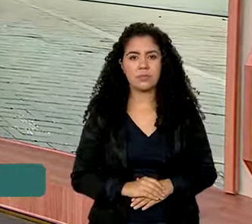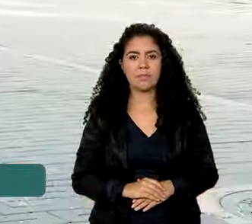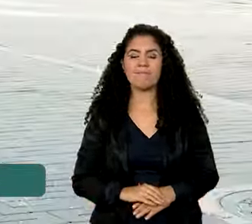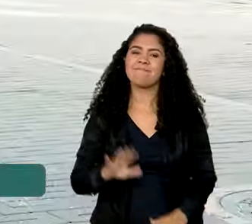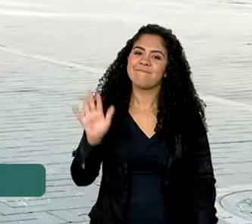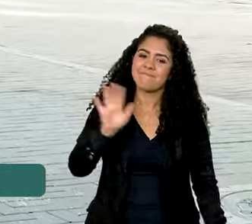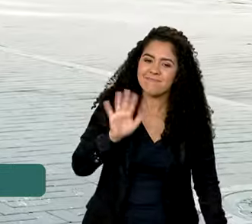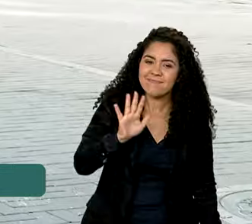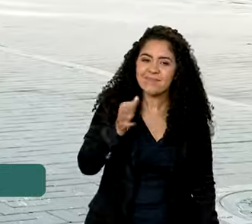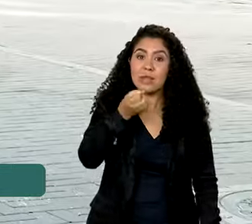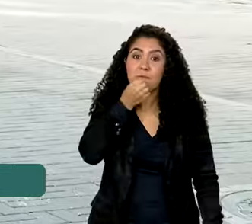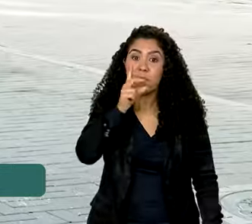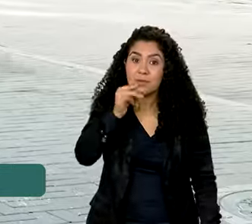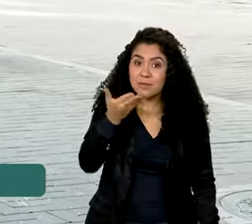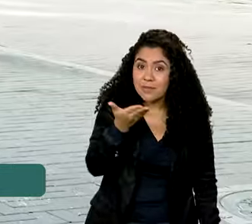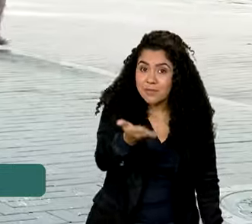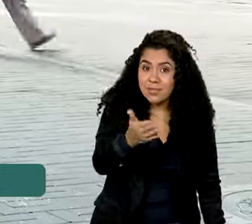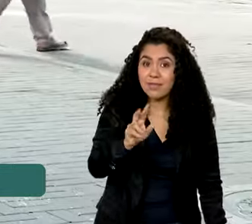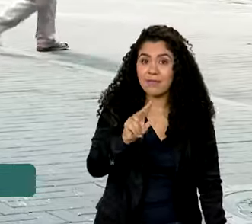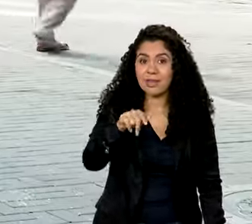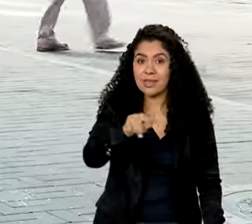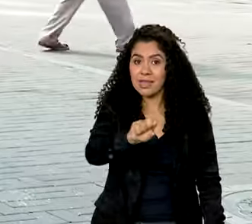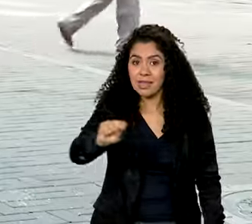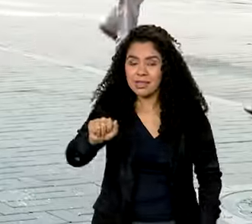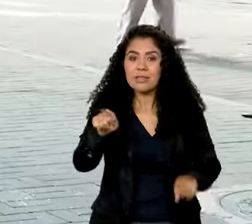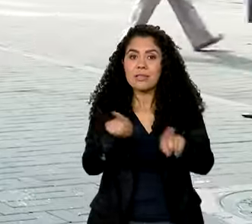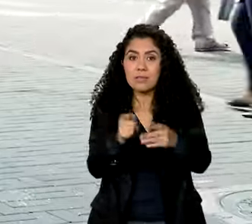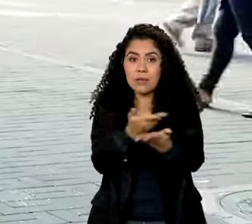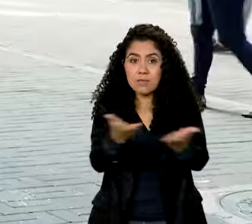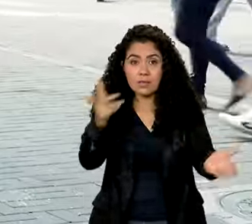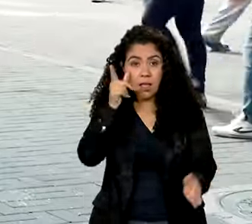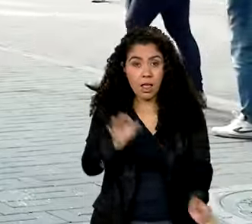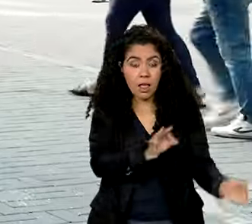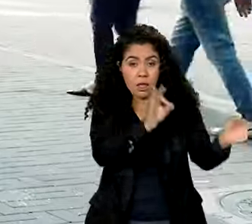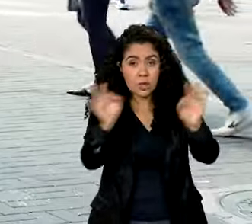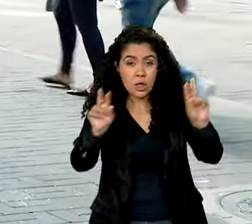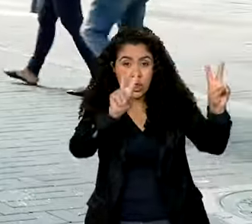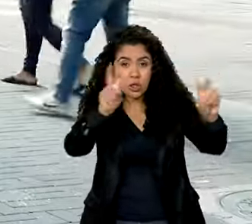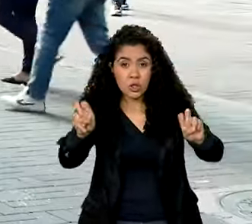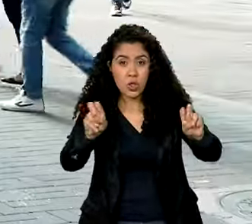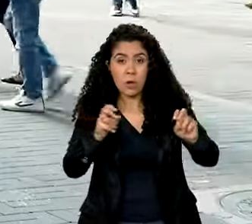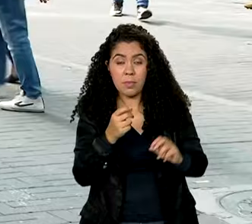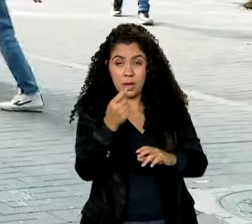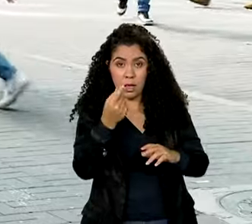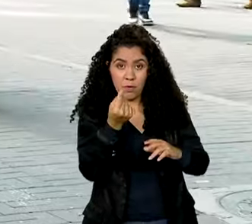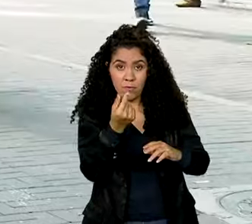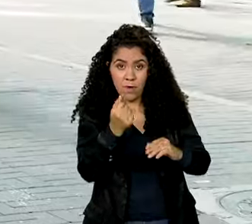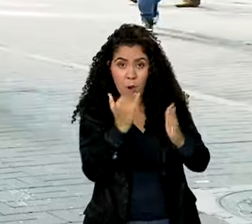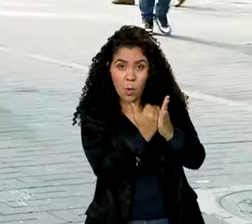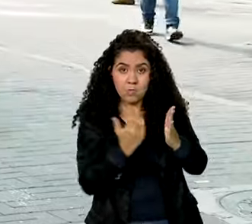Oi, Vanessa, bom dia para você e para todo mundo que nos acompanha. Olha, o reajuste é de